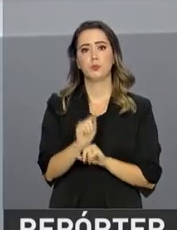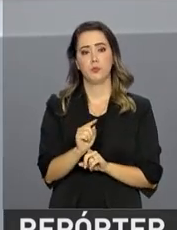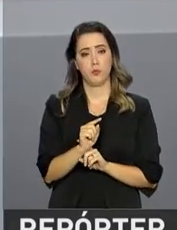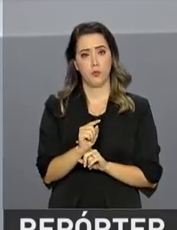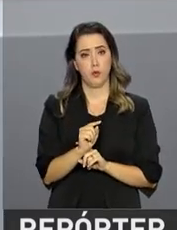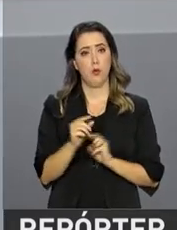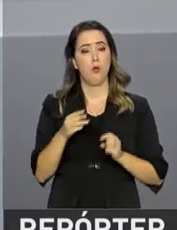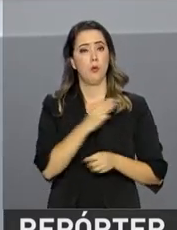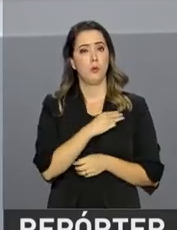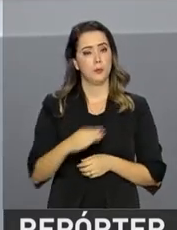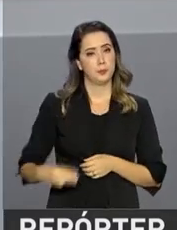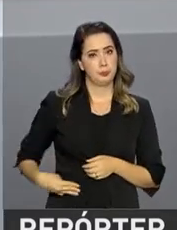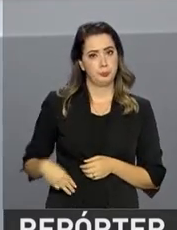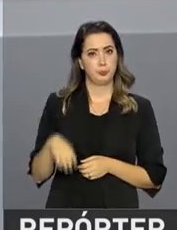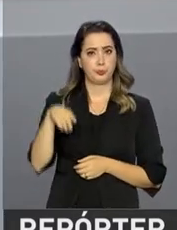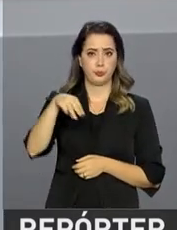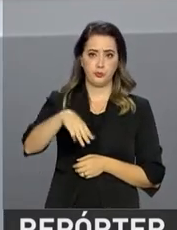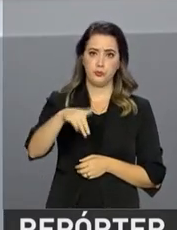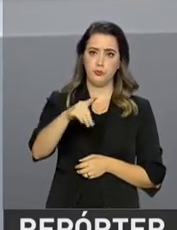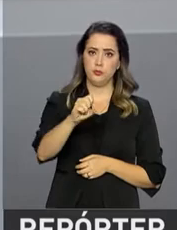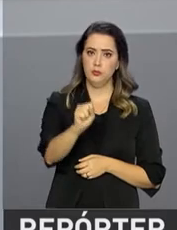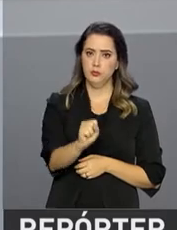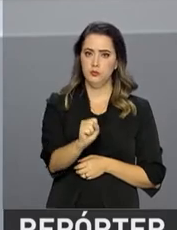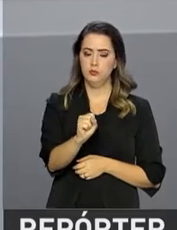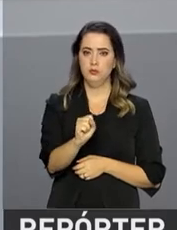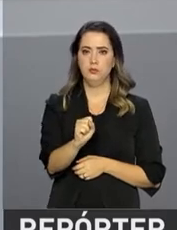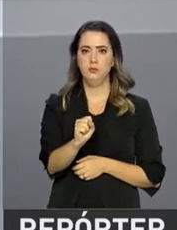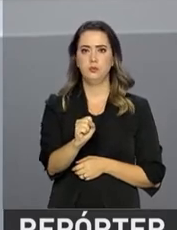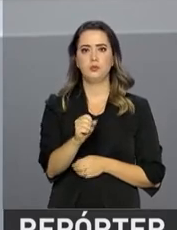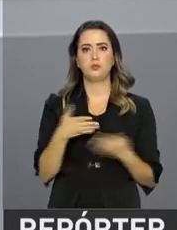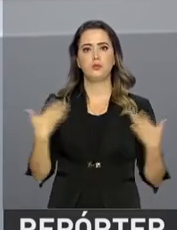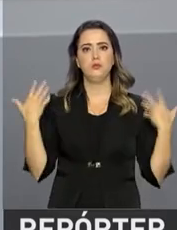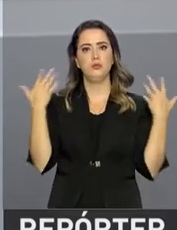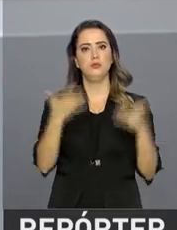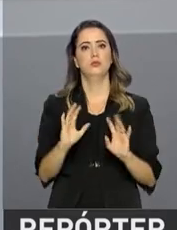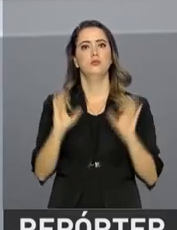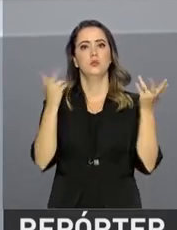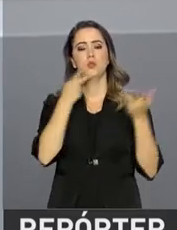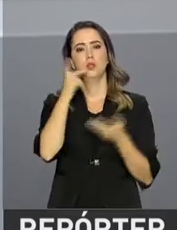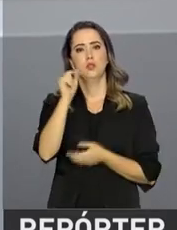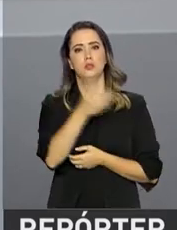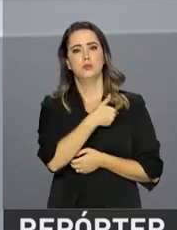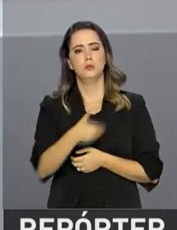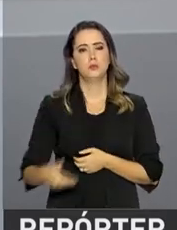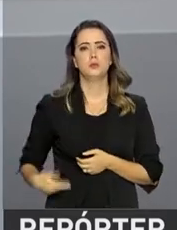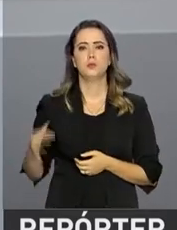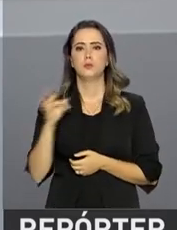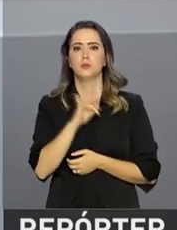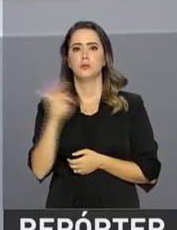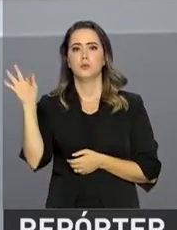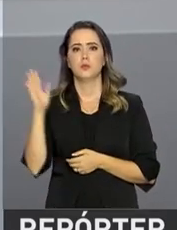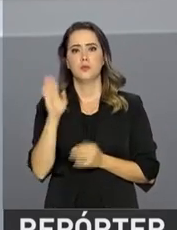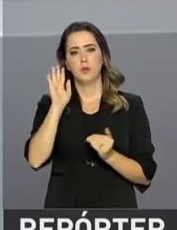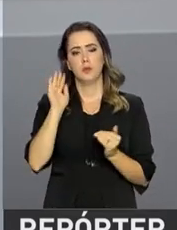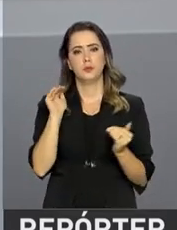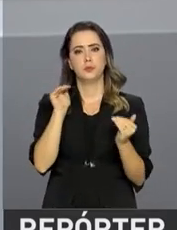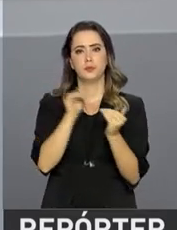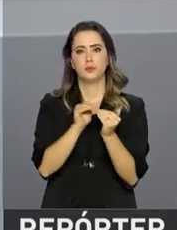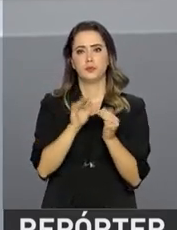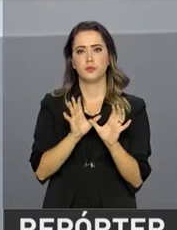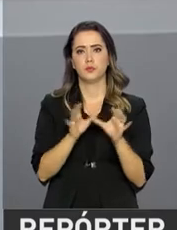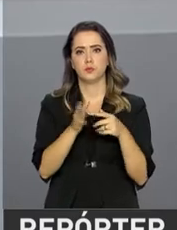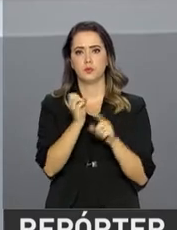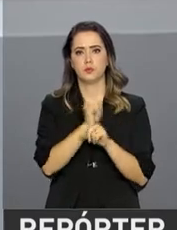Cultura, a Unesco. O ministro do Desenvolvimento Social, Osmar Terra, participou do evento e disse que o governo federal prioriza a